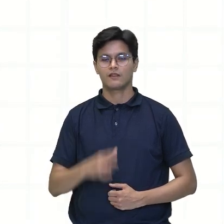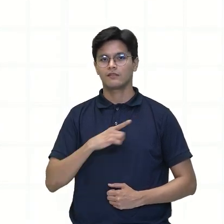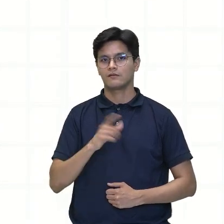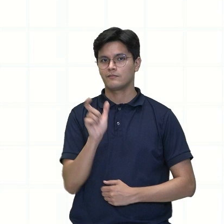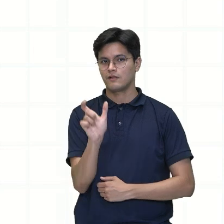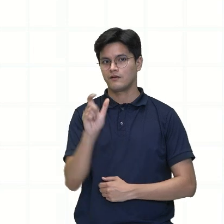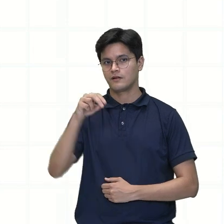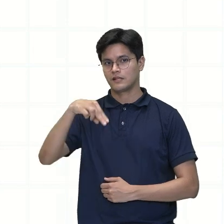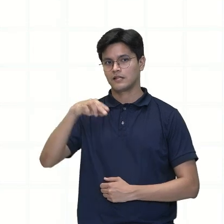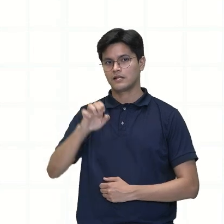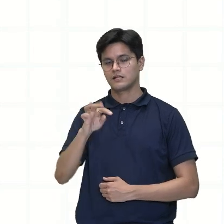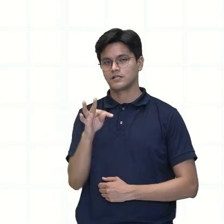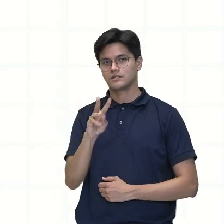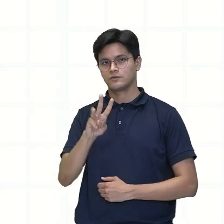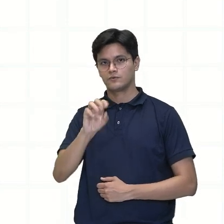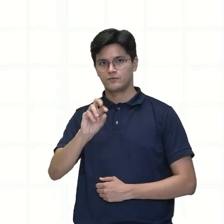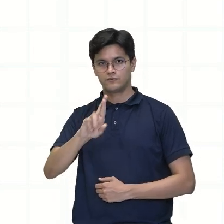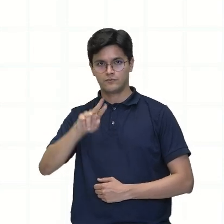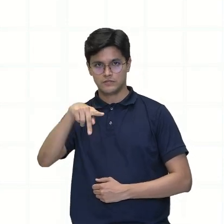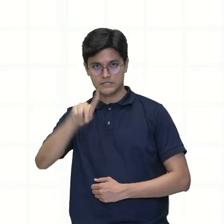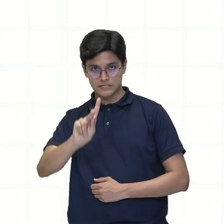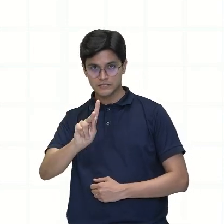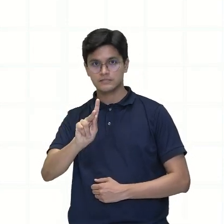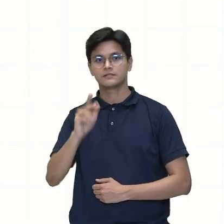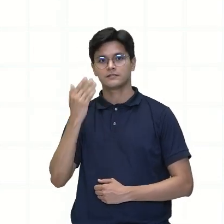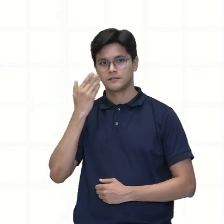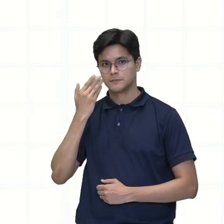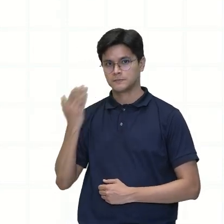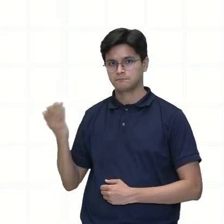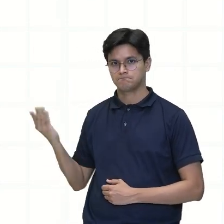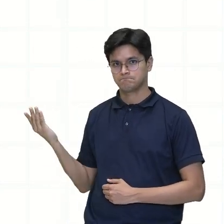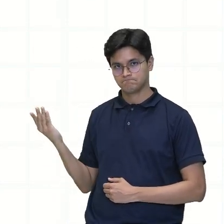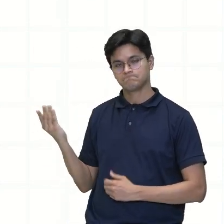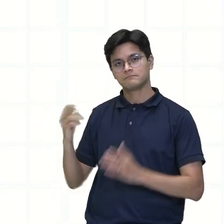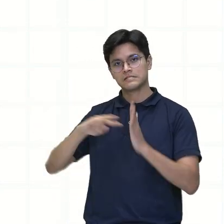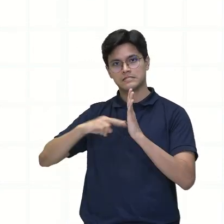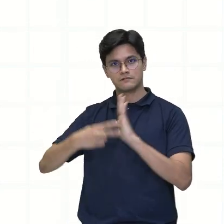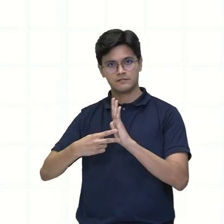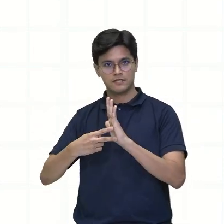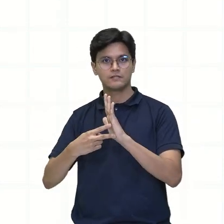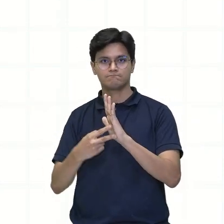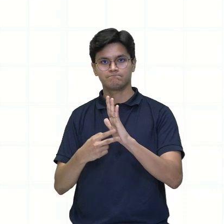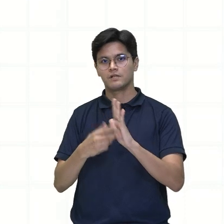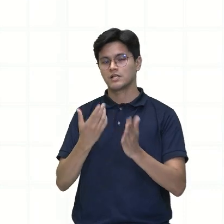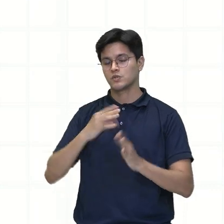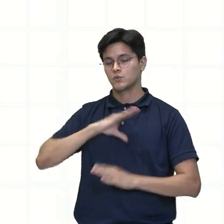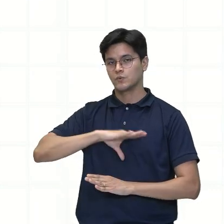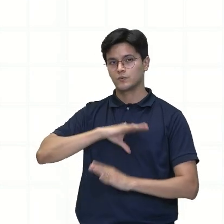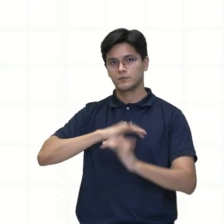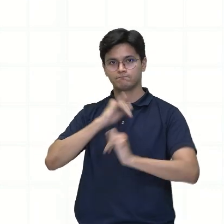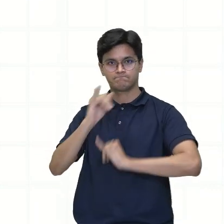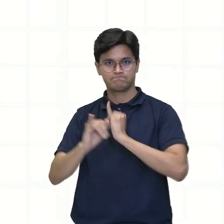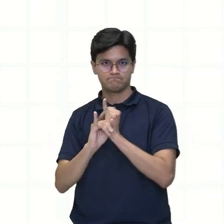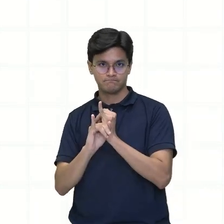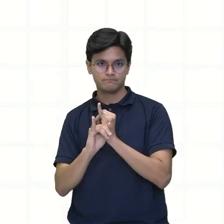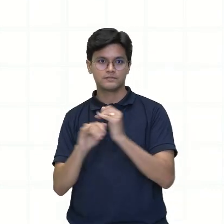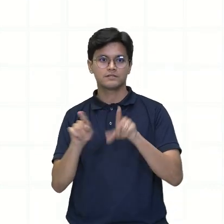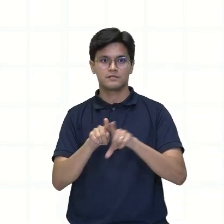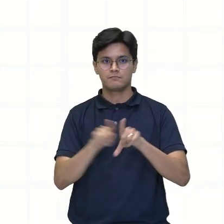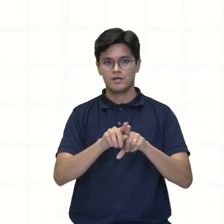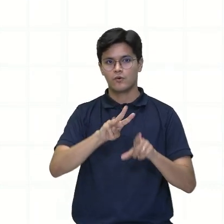network. Net, né, internet, que é a rede. Então, wires, que